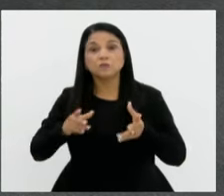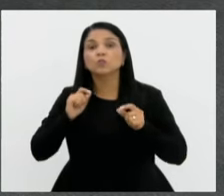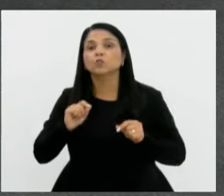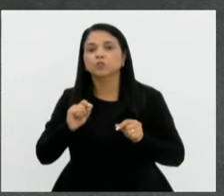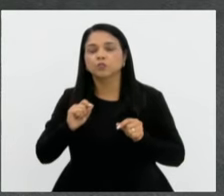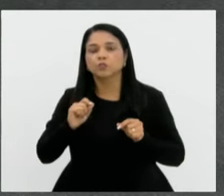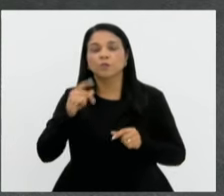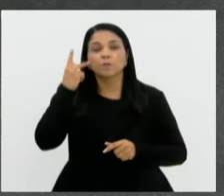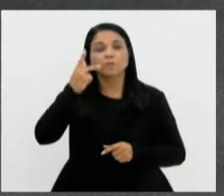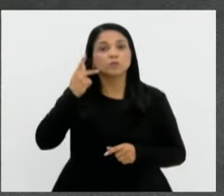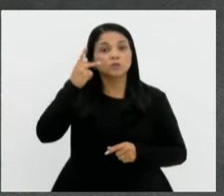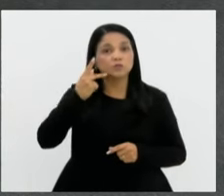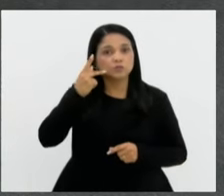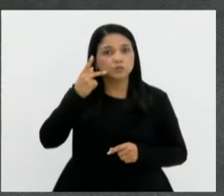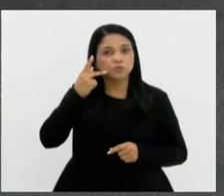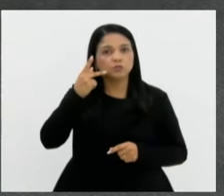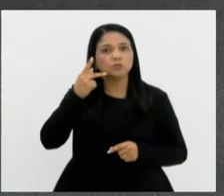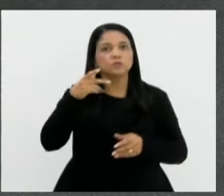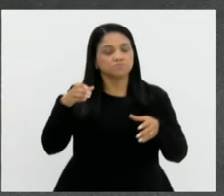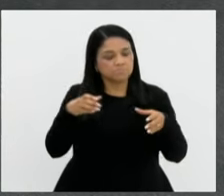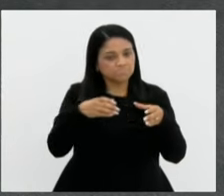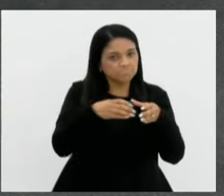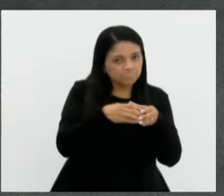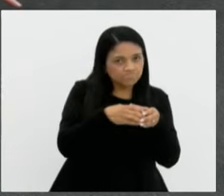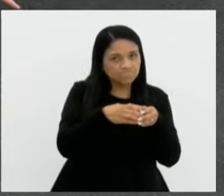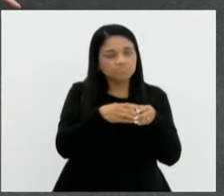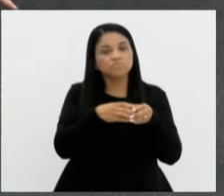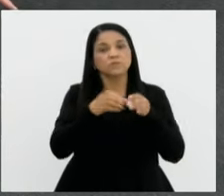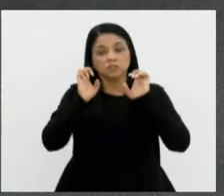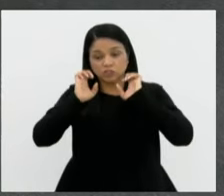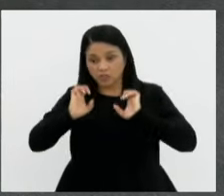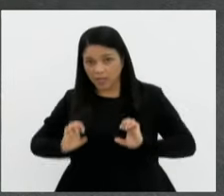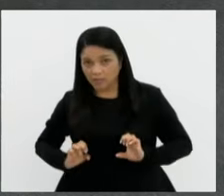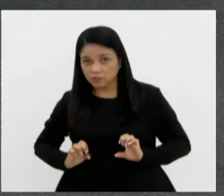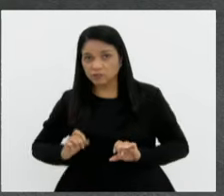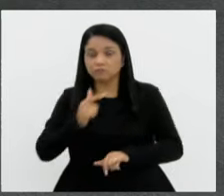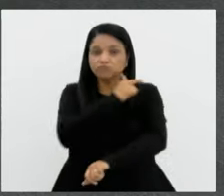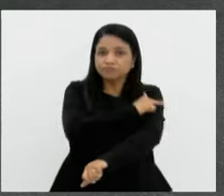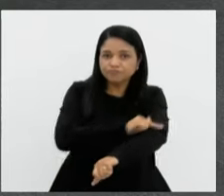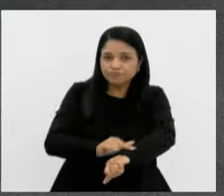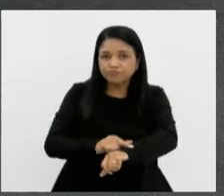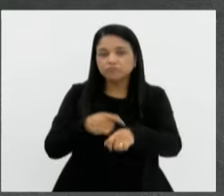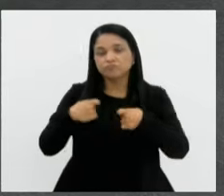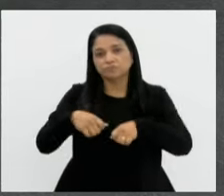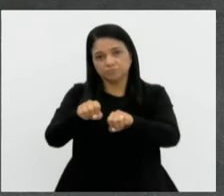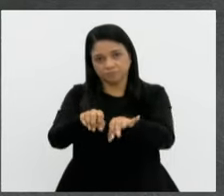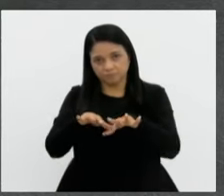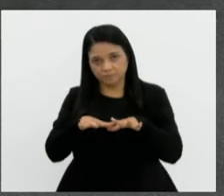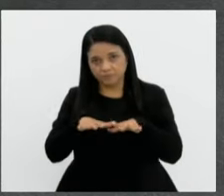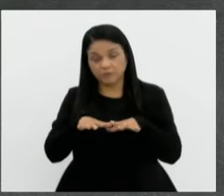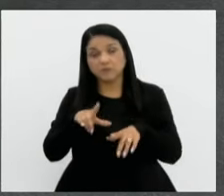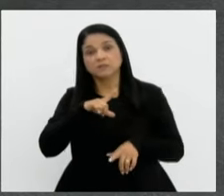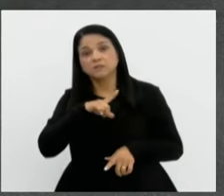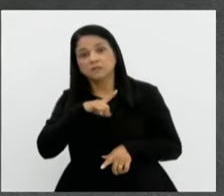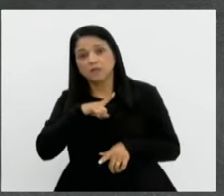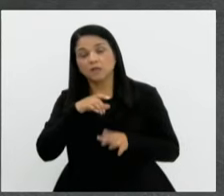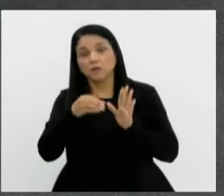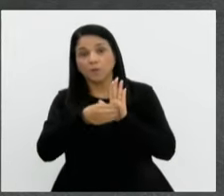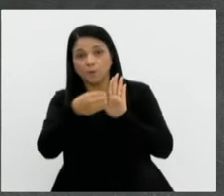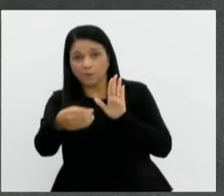num processo de decoro, de disciplina, de ética parlamentar, mesmo que tenha um